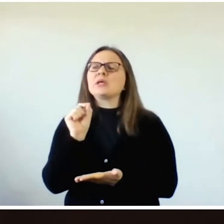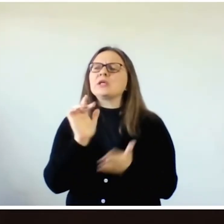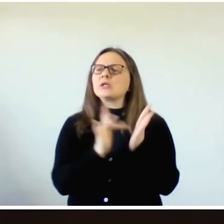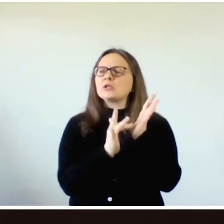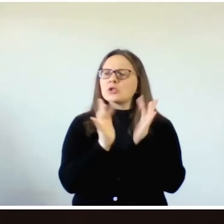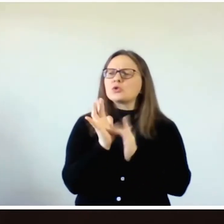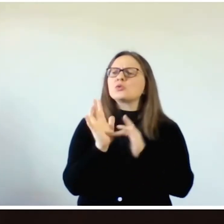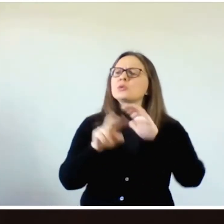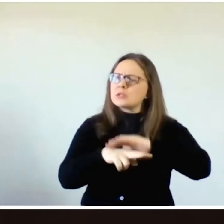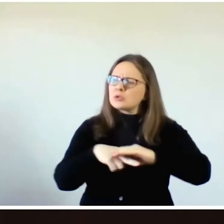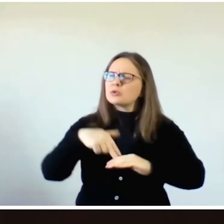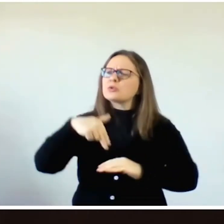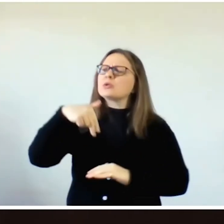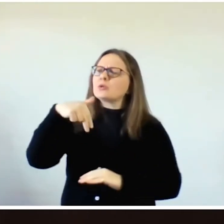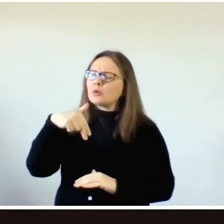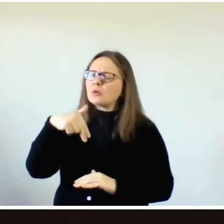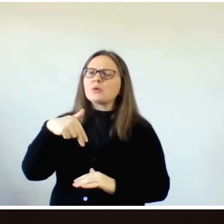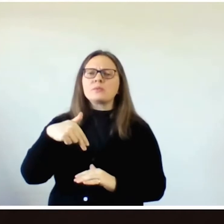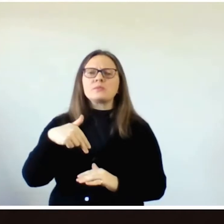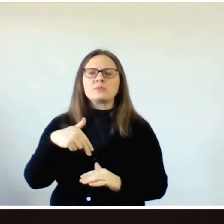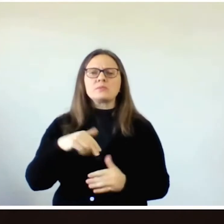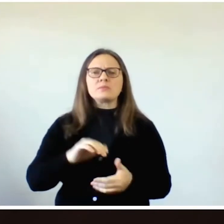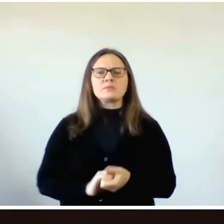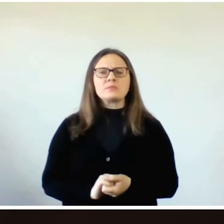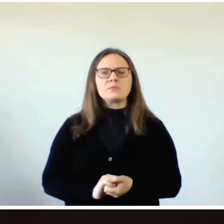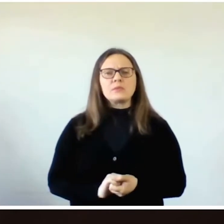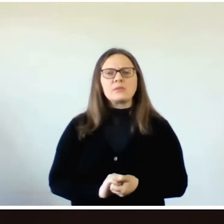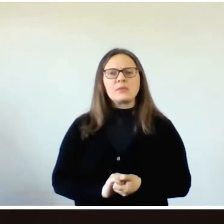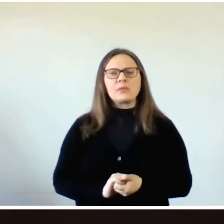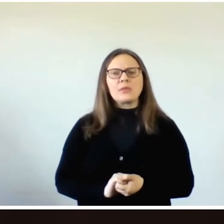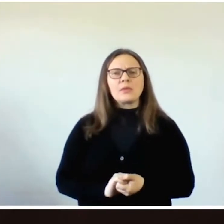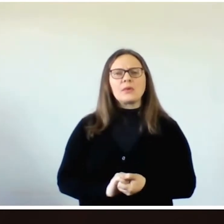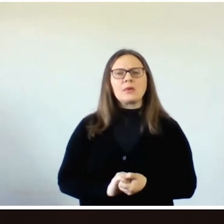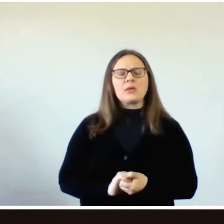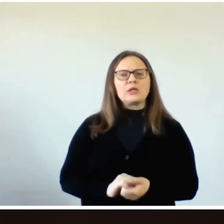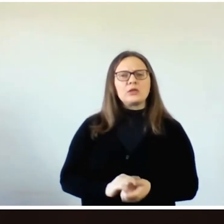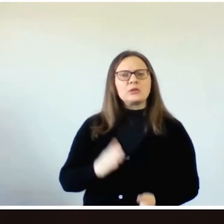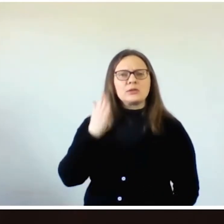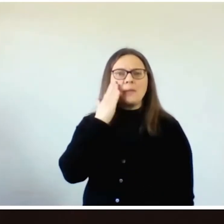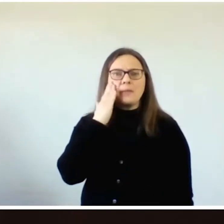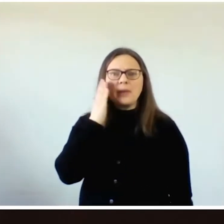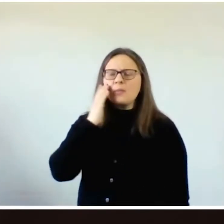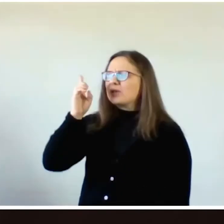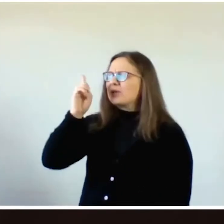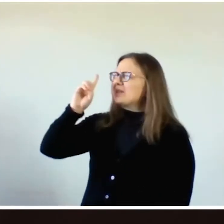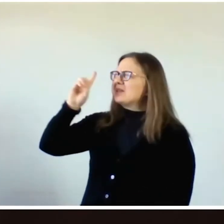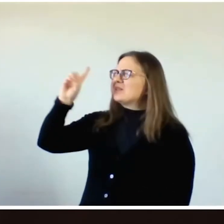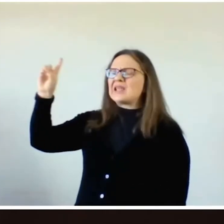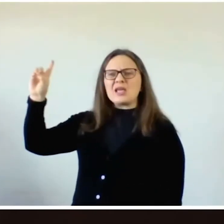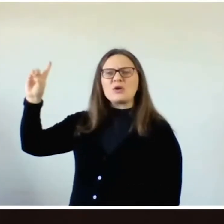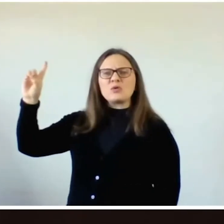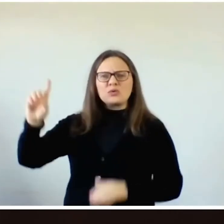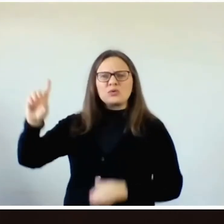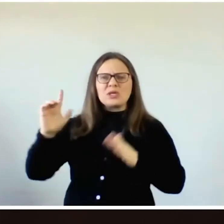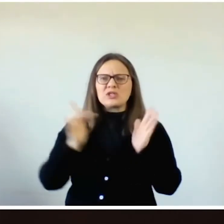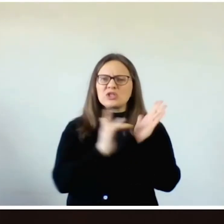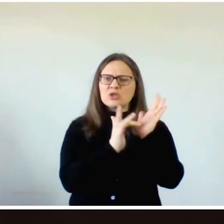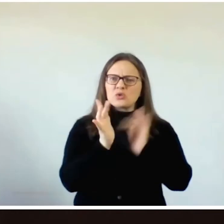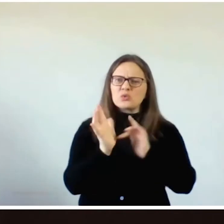temos asseverado contra Deus que Ele ressuscitou a Cristo, a qual Ele não ressuscitou, se é certo que os mortos não